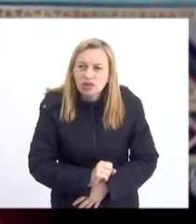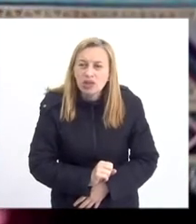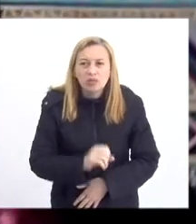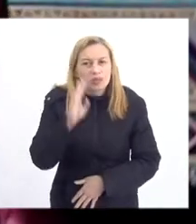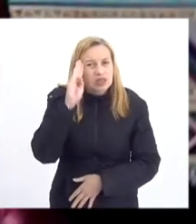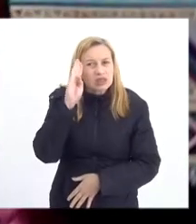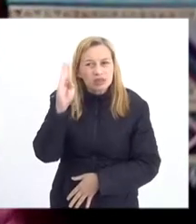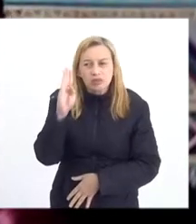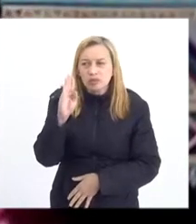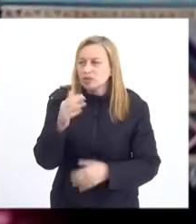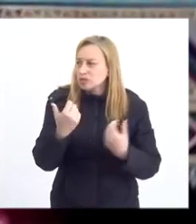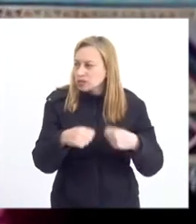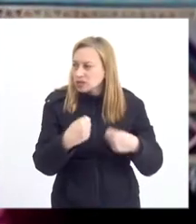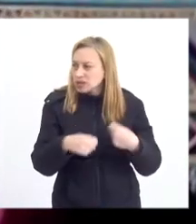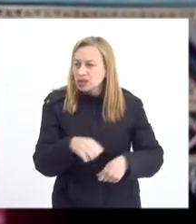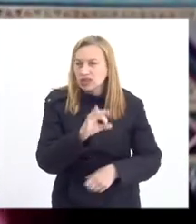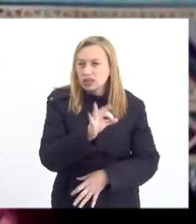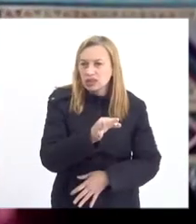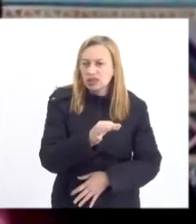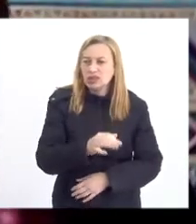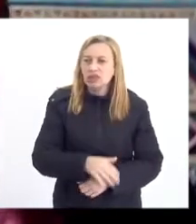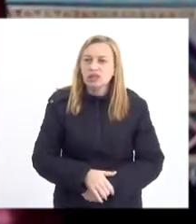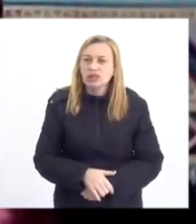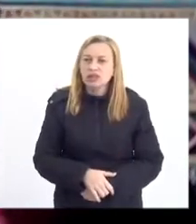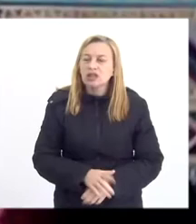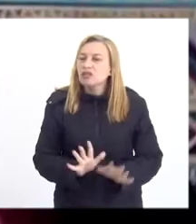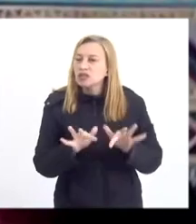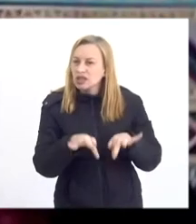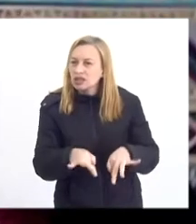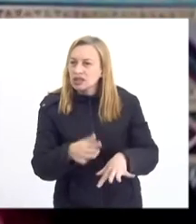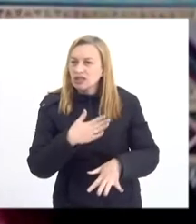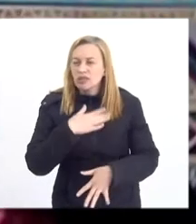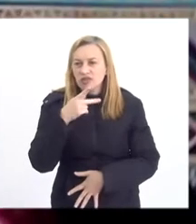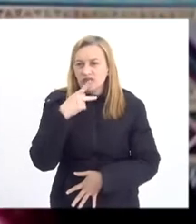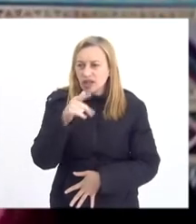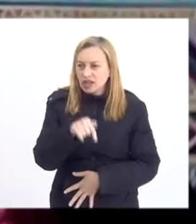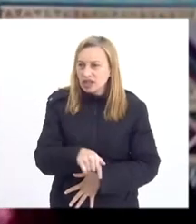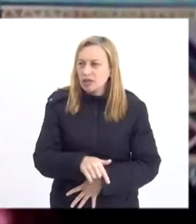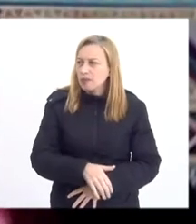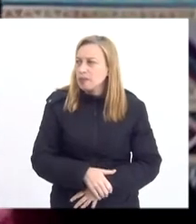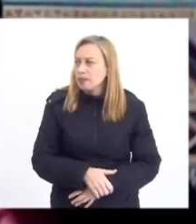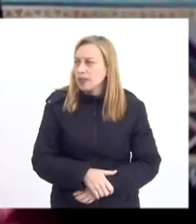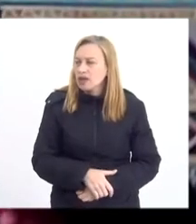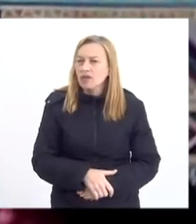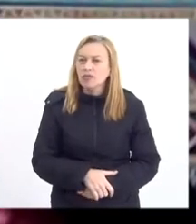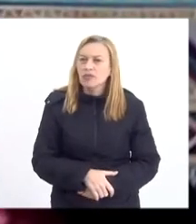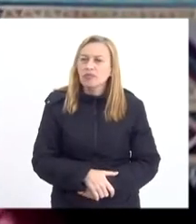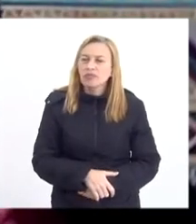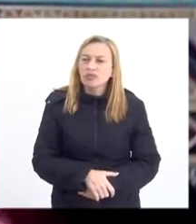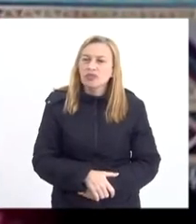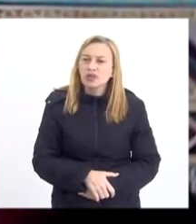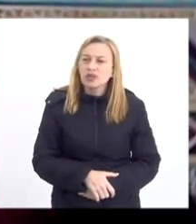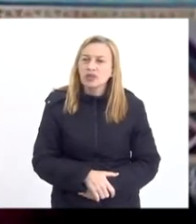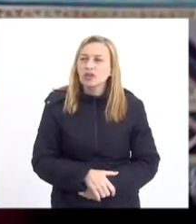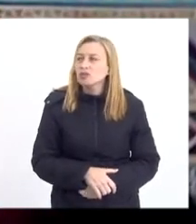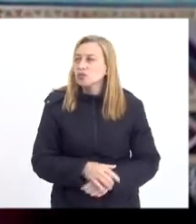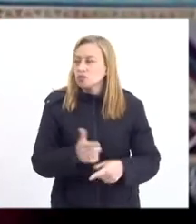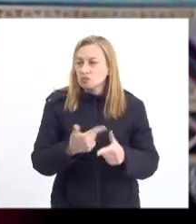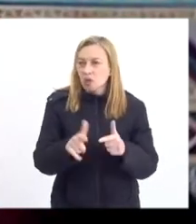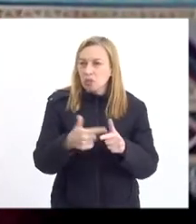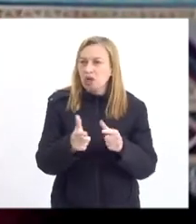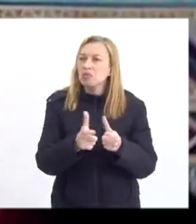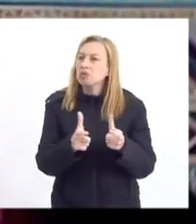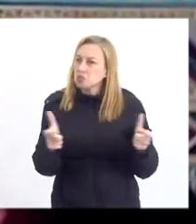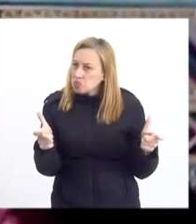A gente precisa garantizar, finalizando aqui a minha intervenção, a gente tem um grande problema para os